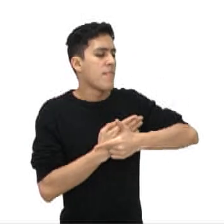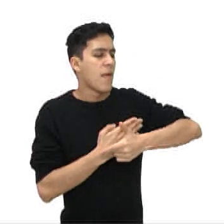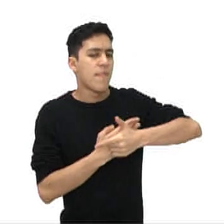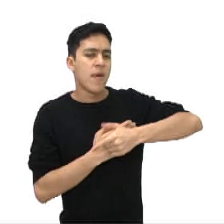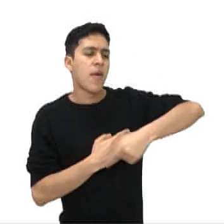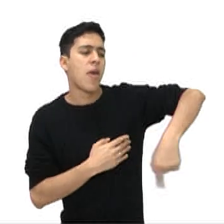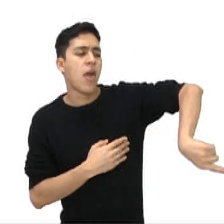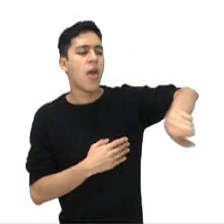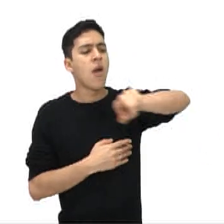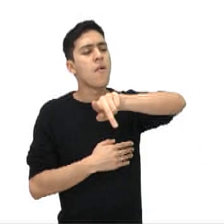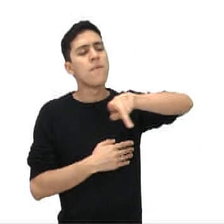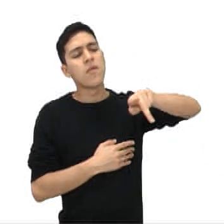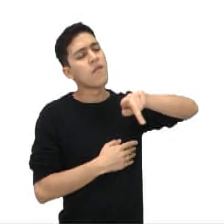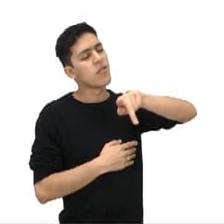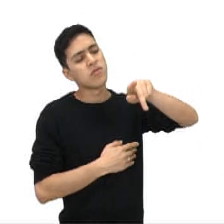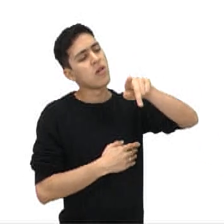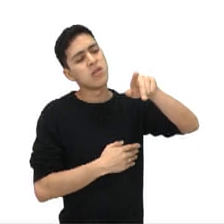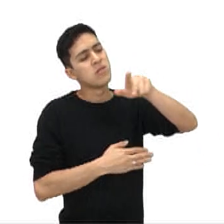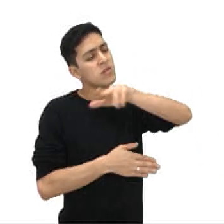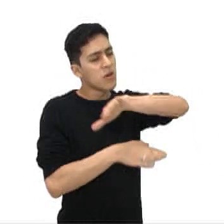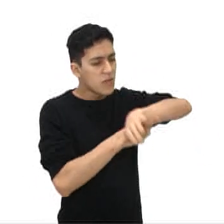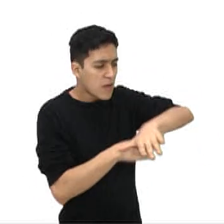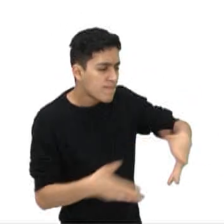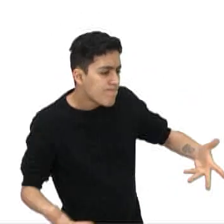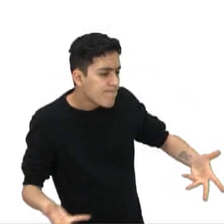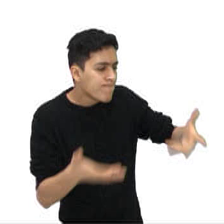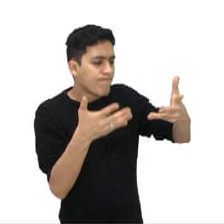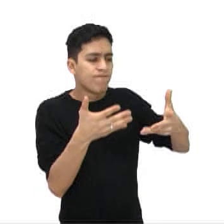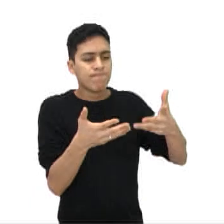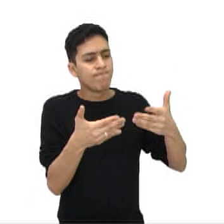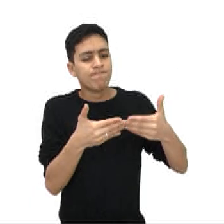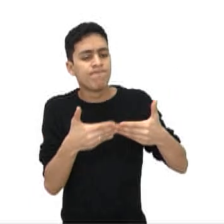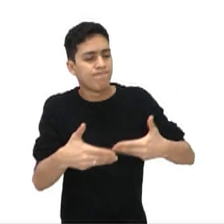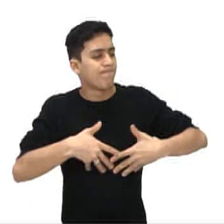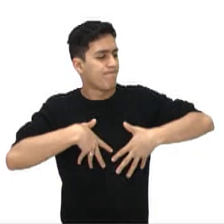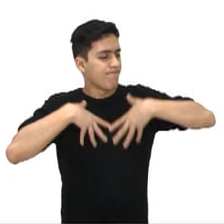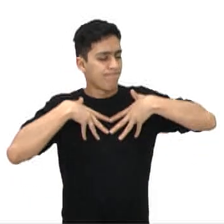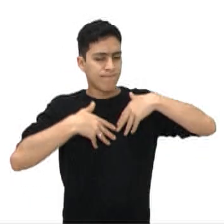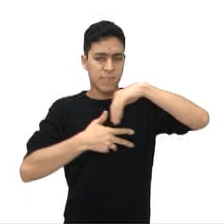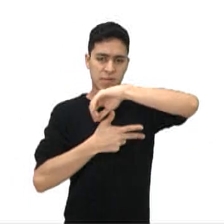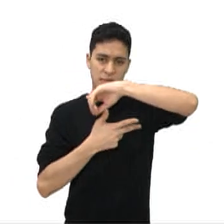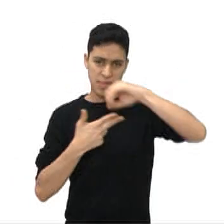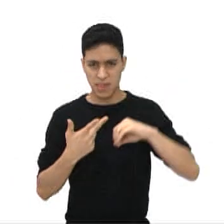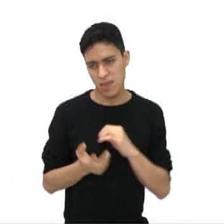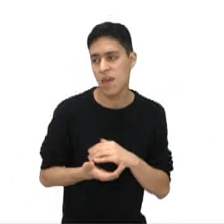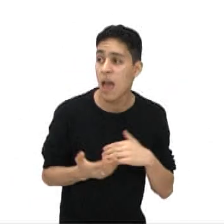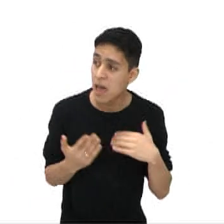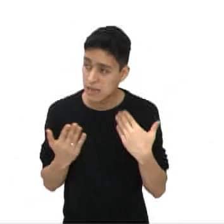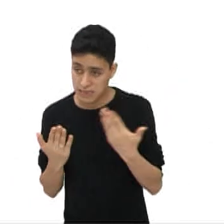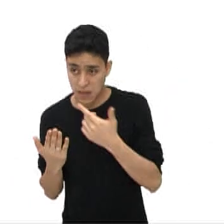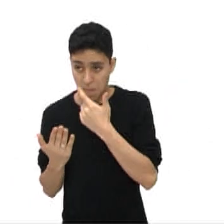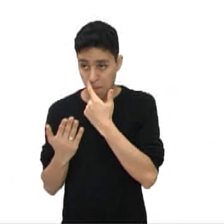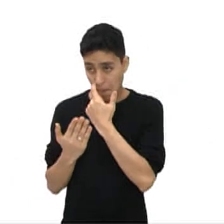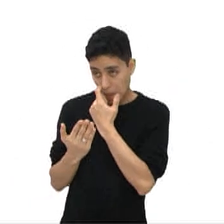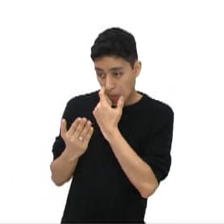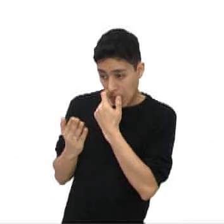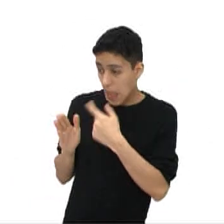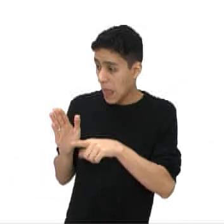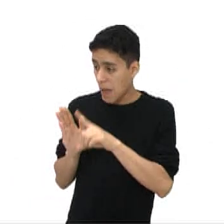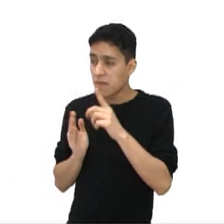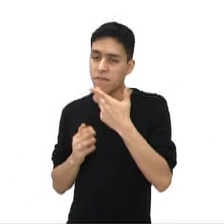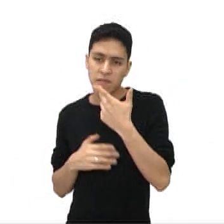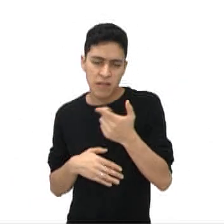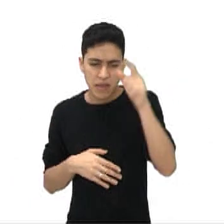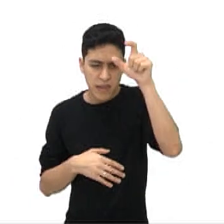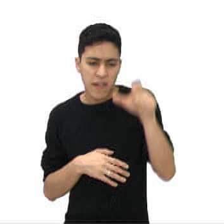professores tiveram na sua motivação para o Enem? A. Como eu já havia falado, o Valadares